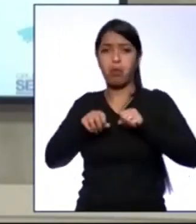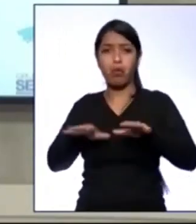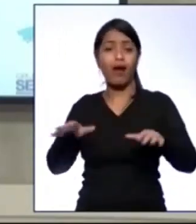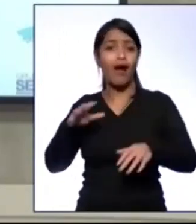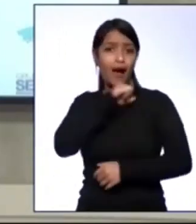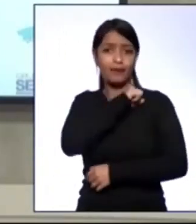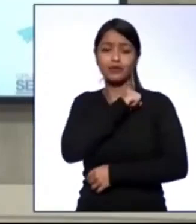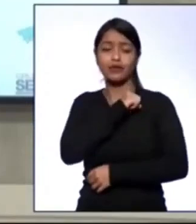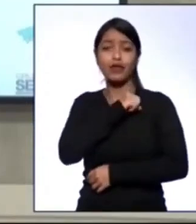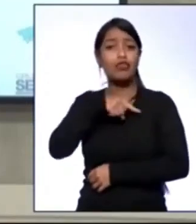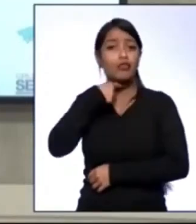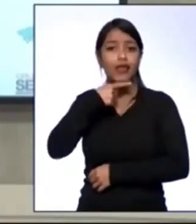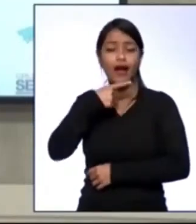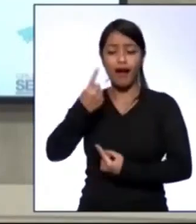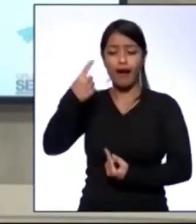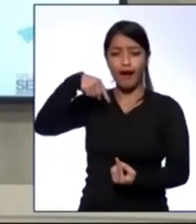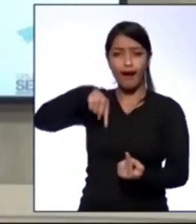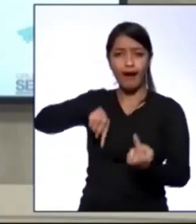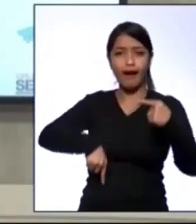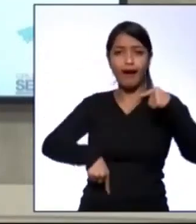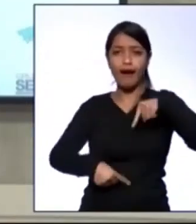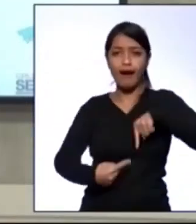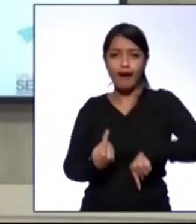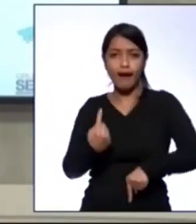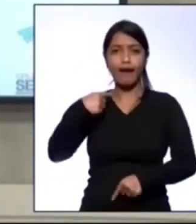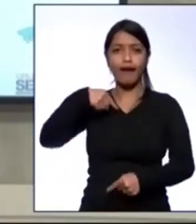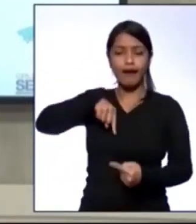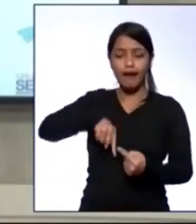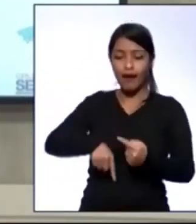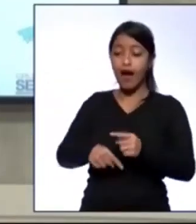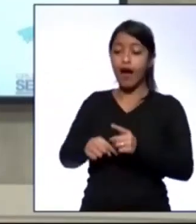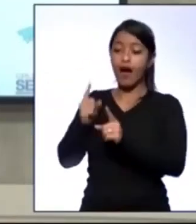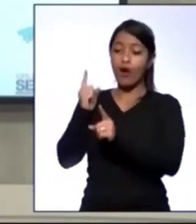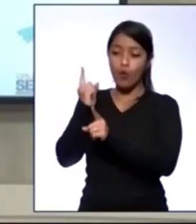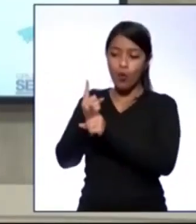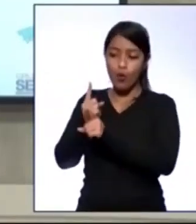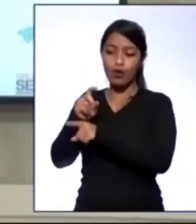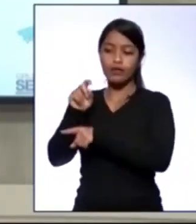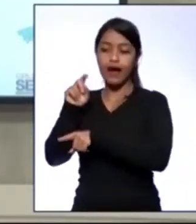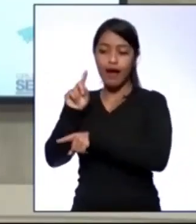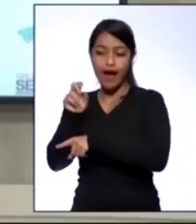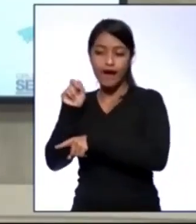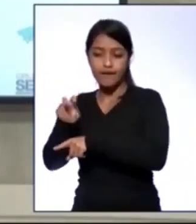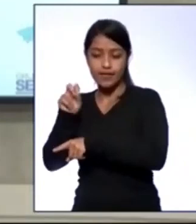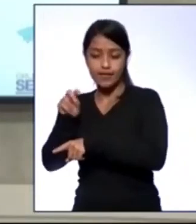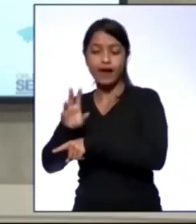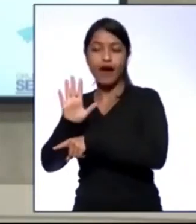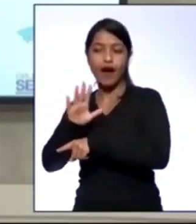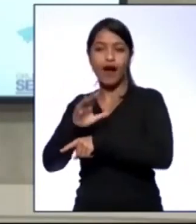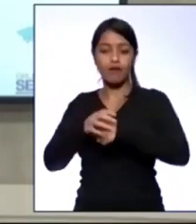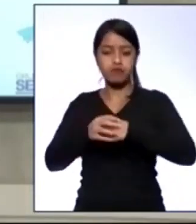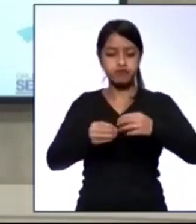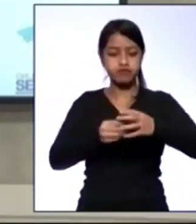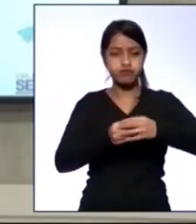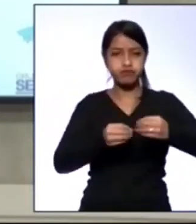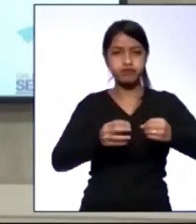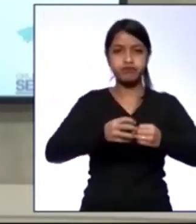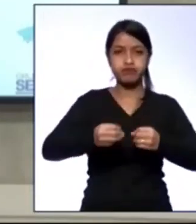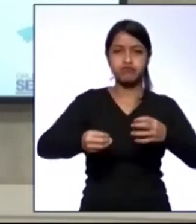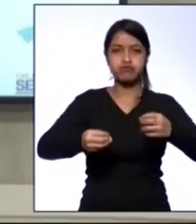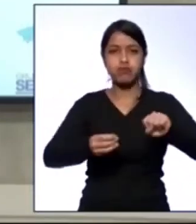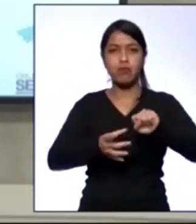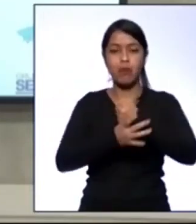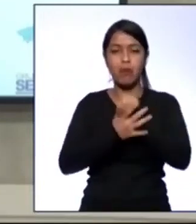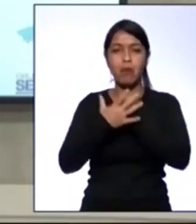imunológico dele reconhecer o veneno, gerar uma população de células clone, produzir anticorpos e